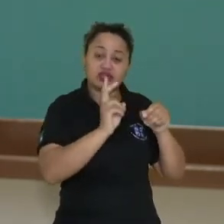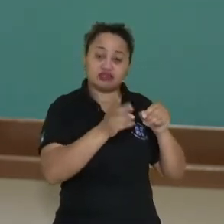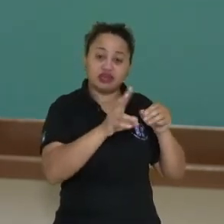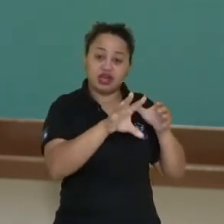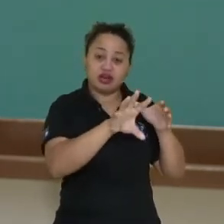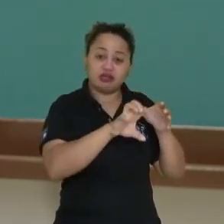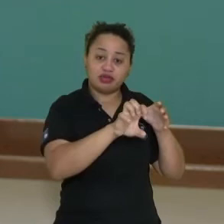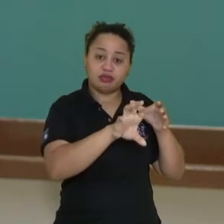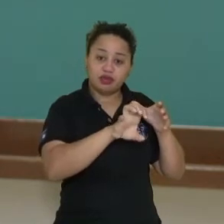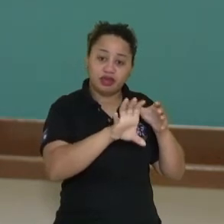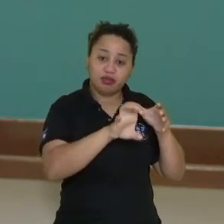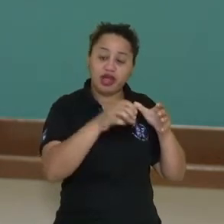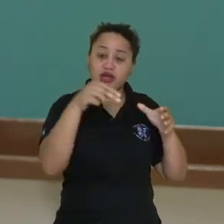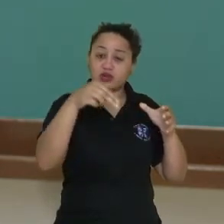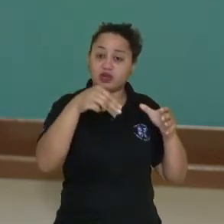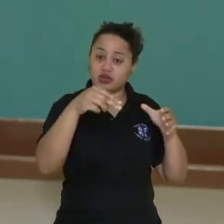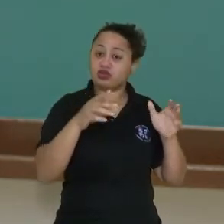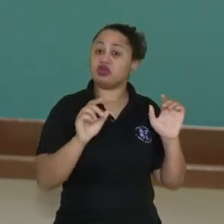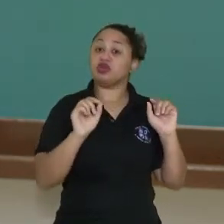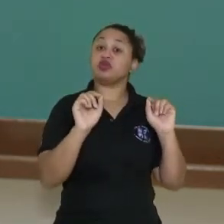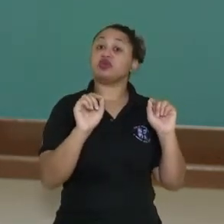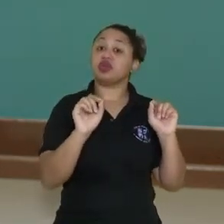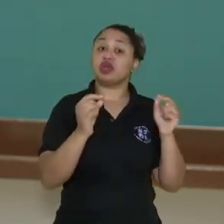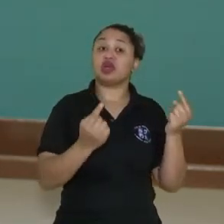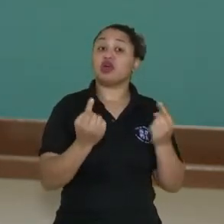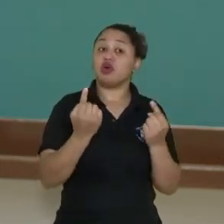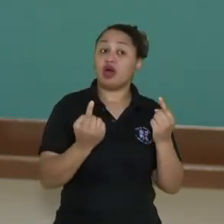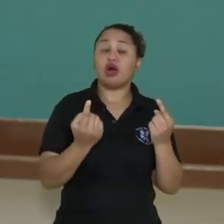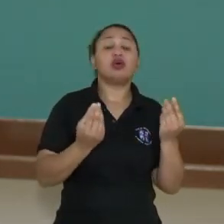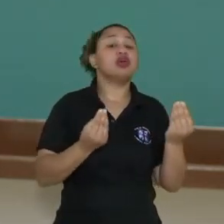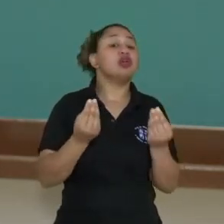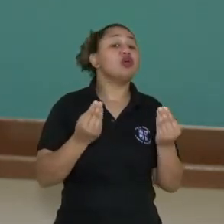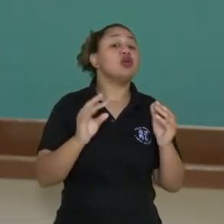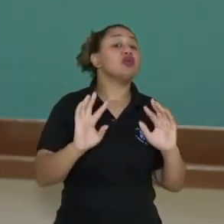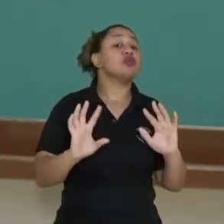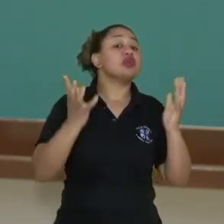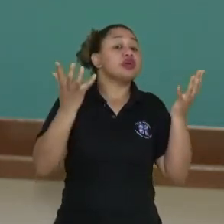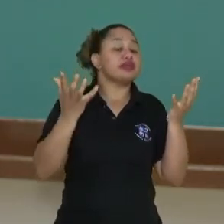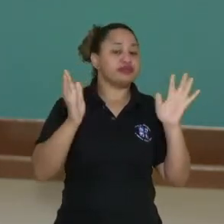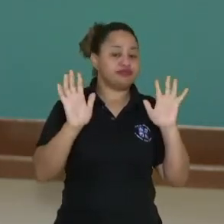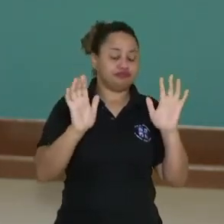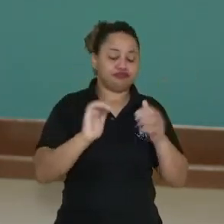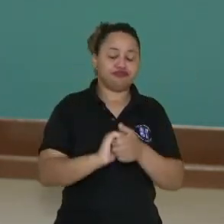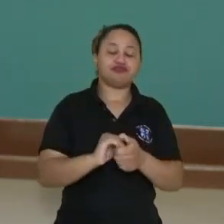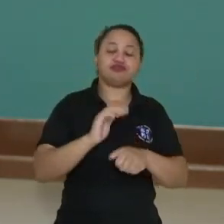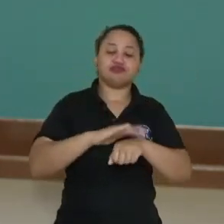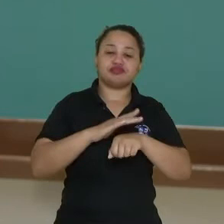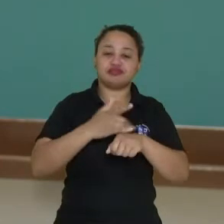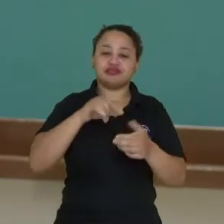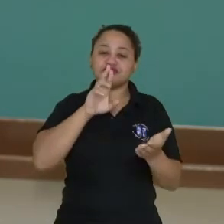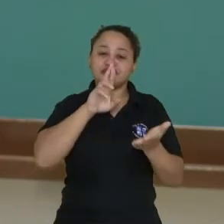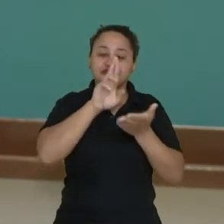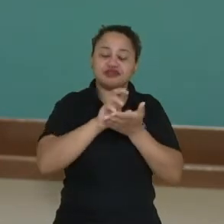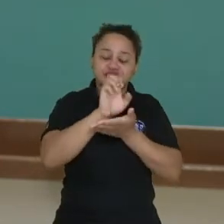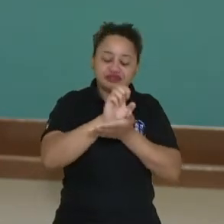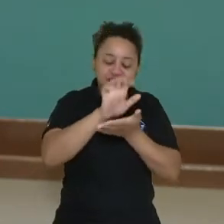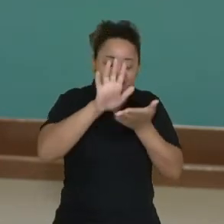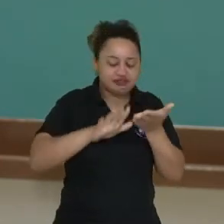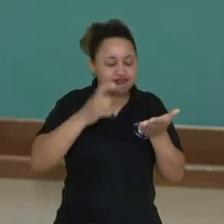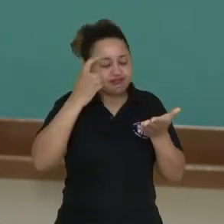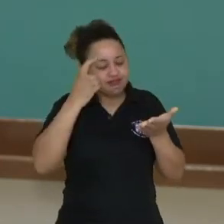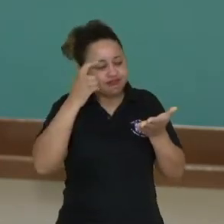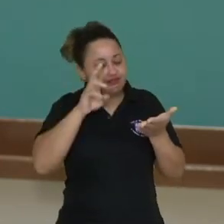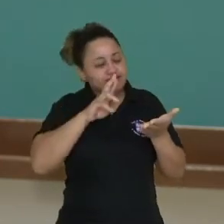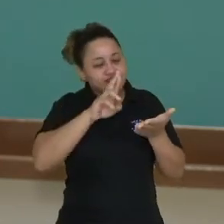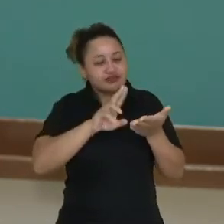do nitrogênio? Qual? E como essa fixação acontece? Então, aquele tempinho básico aí para você raciocinar um pouquinho